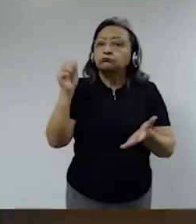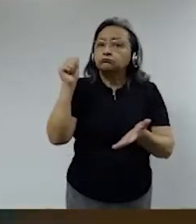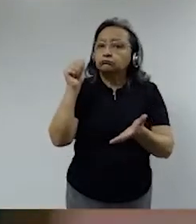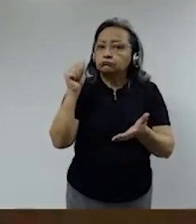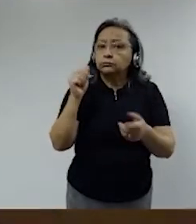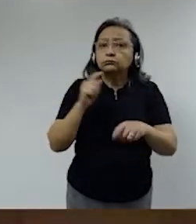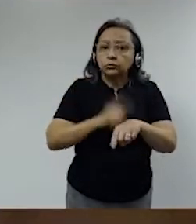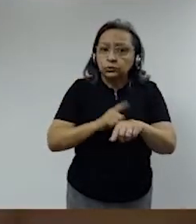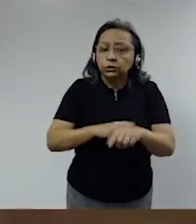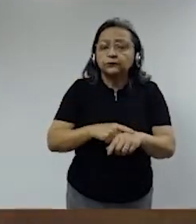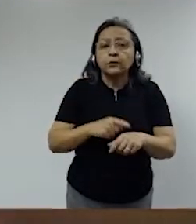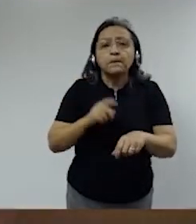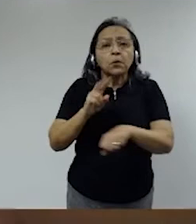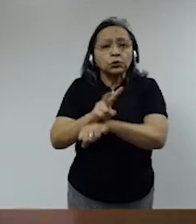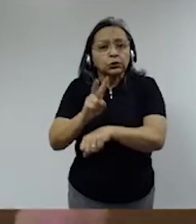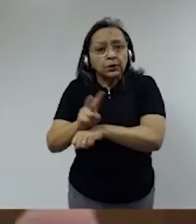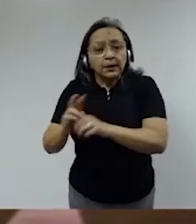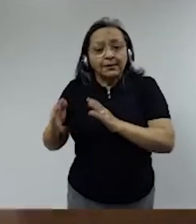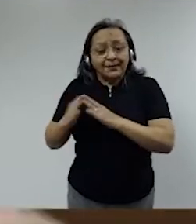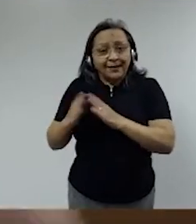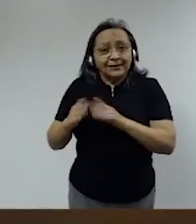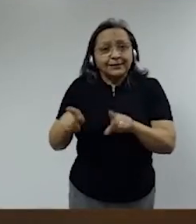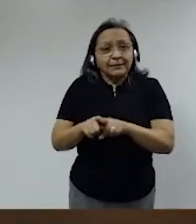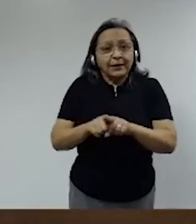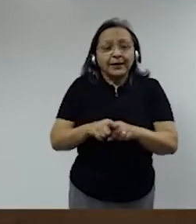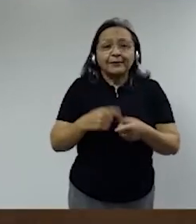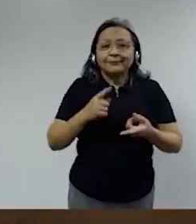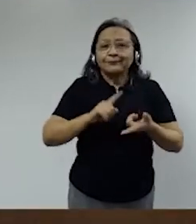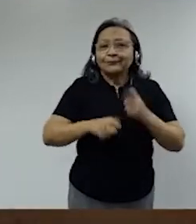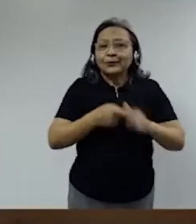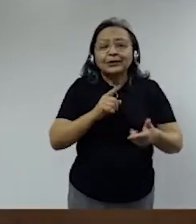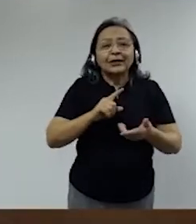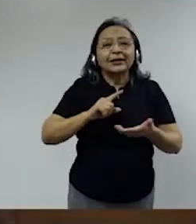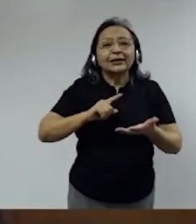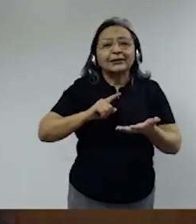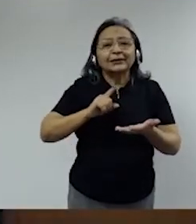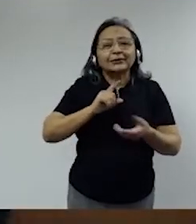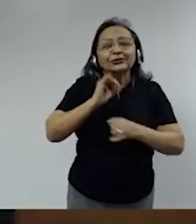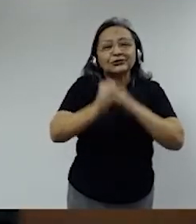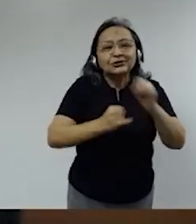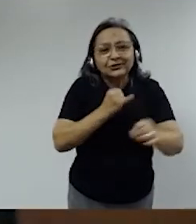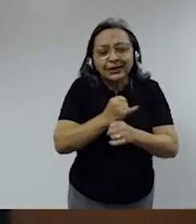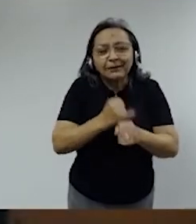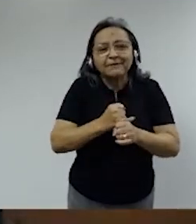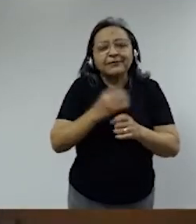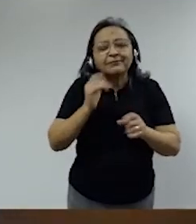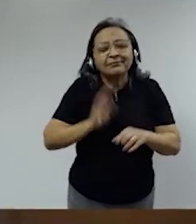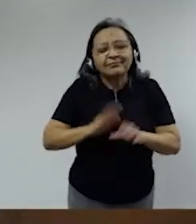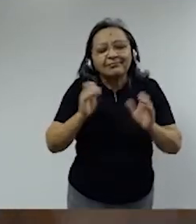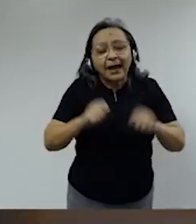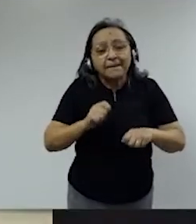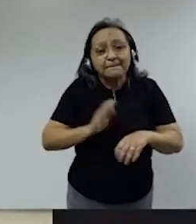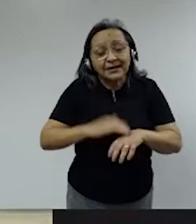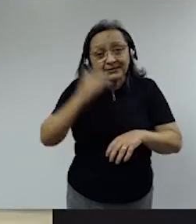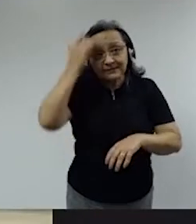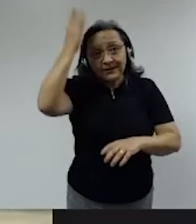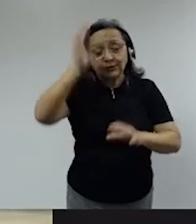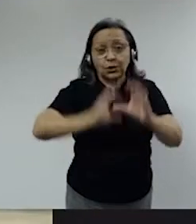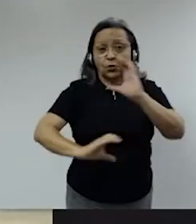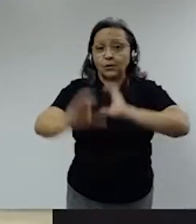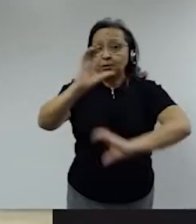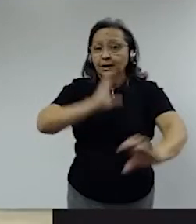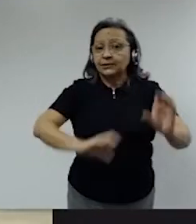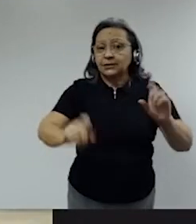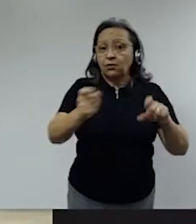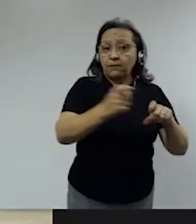né, monitoramento em casa que ficou viável, ferramentas digitais para facilitar essa comunicação entre o médico e o paciente, o uso de